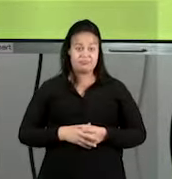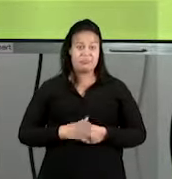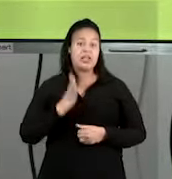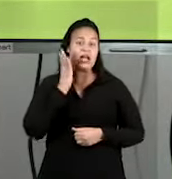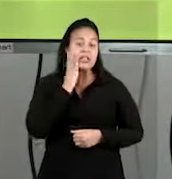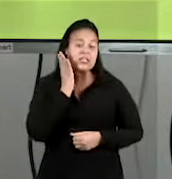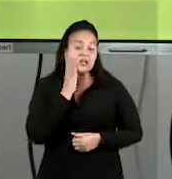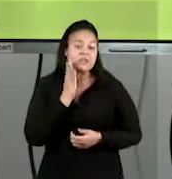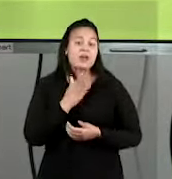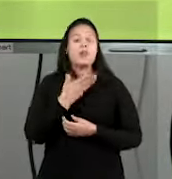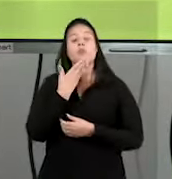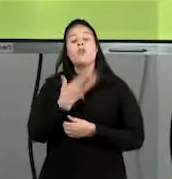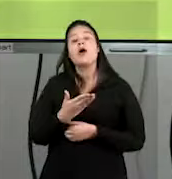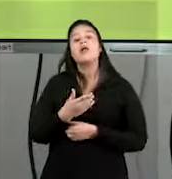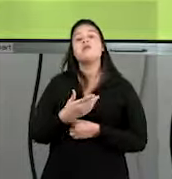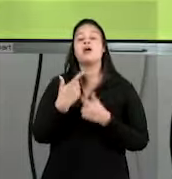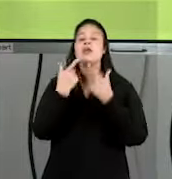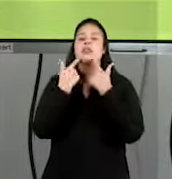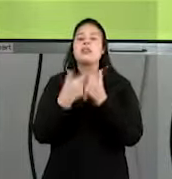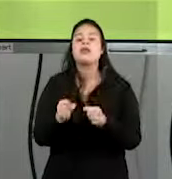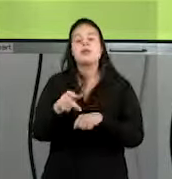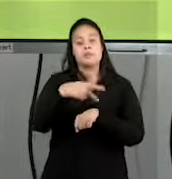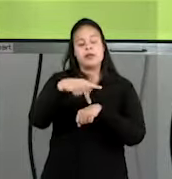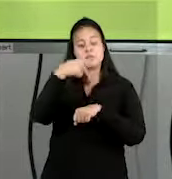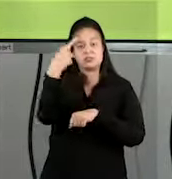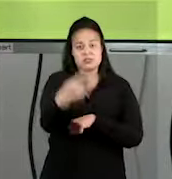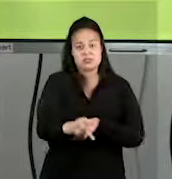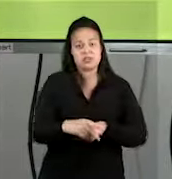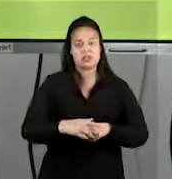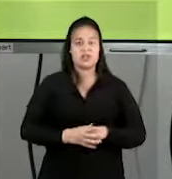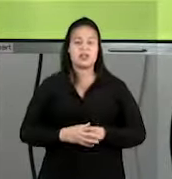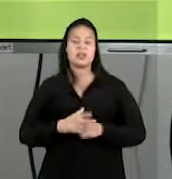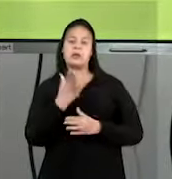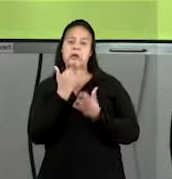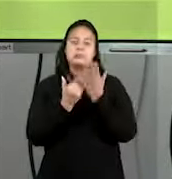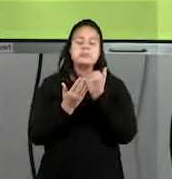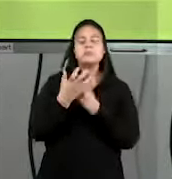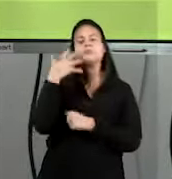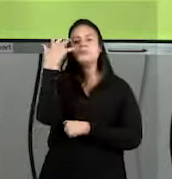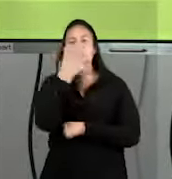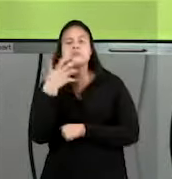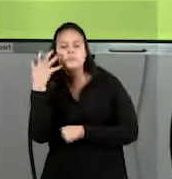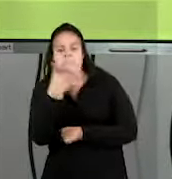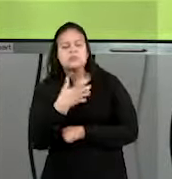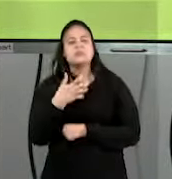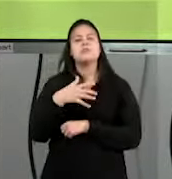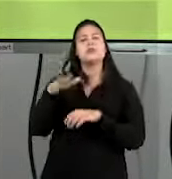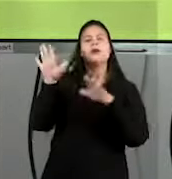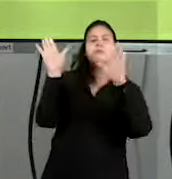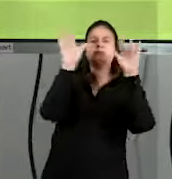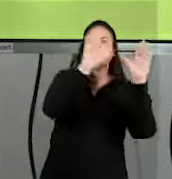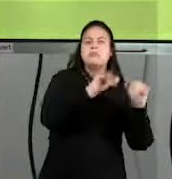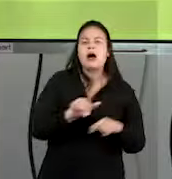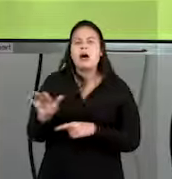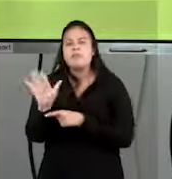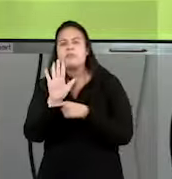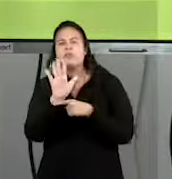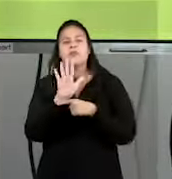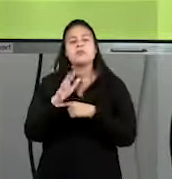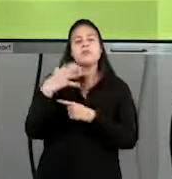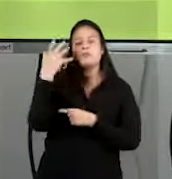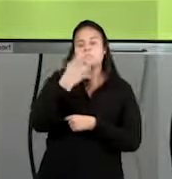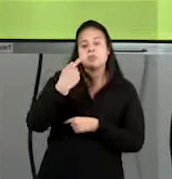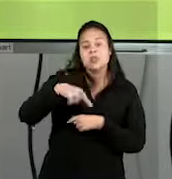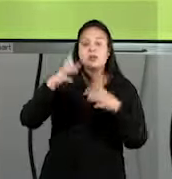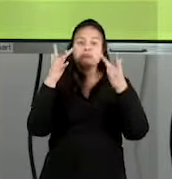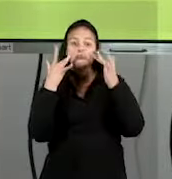o idioma do seu país, a conhecer as músicas típicas, as comidas típicas, a assistir um filme, a ouvir uma música, a ir ao